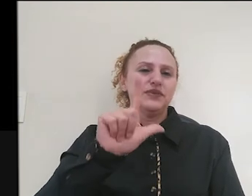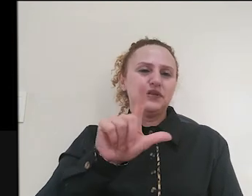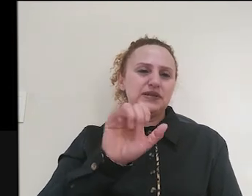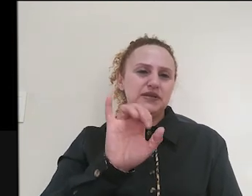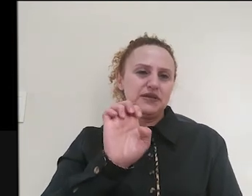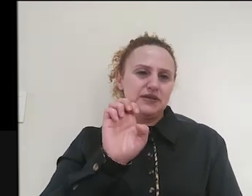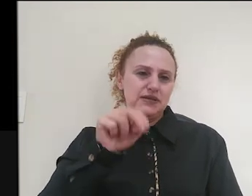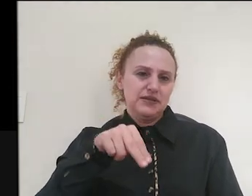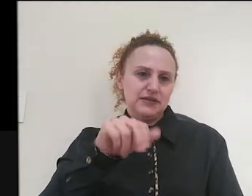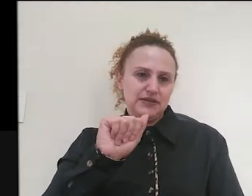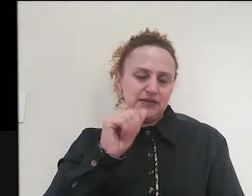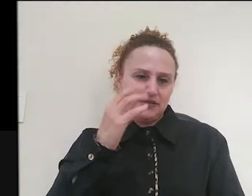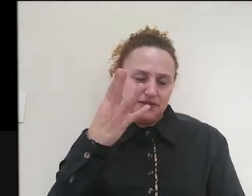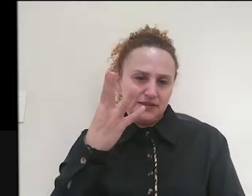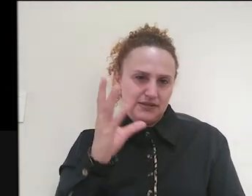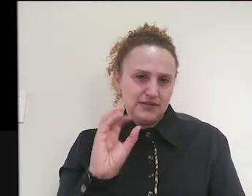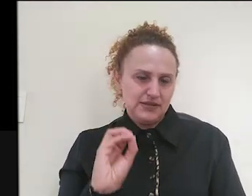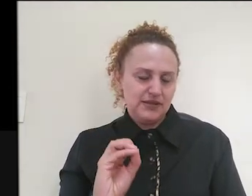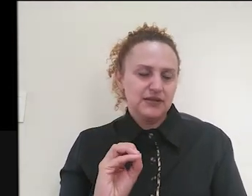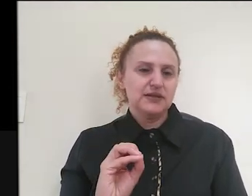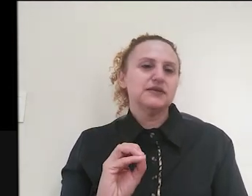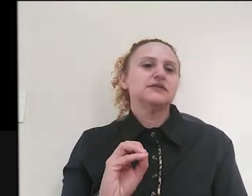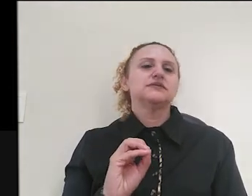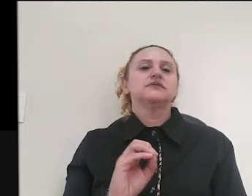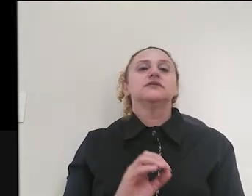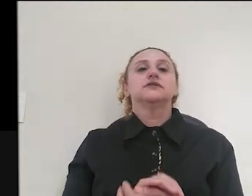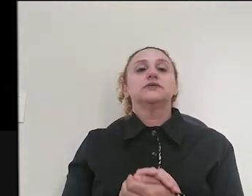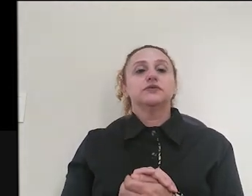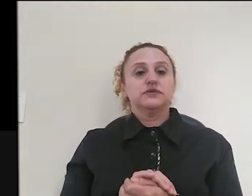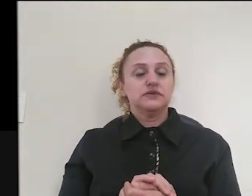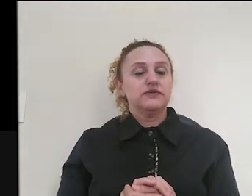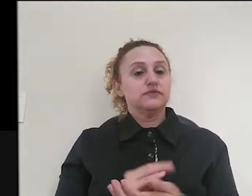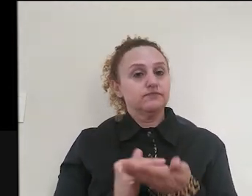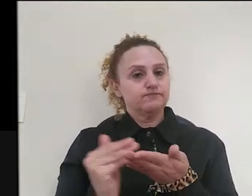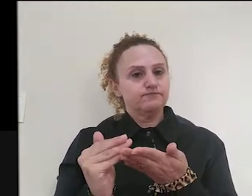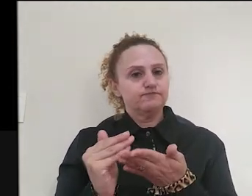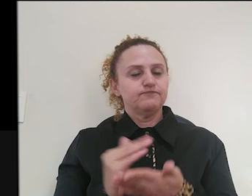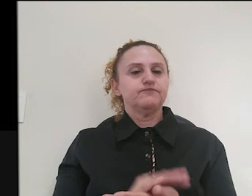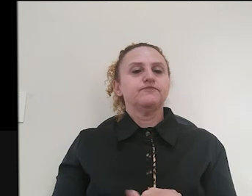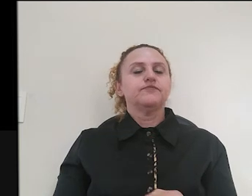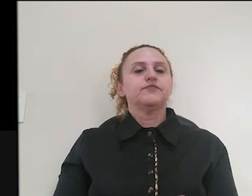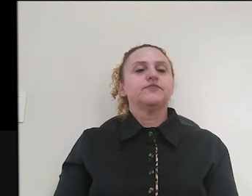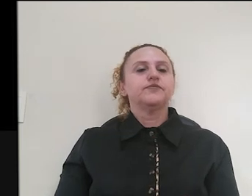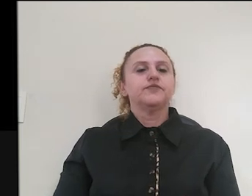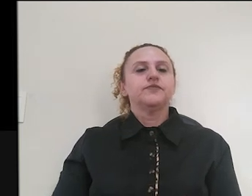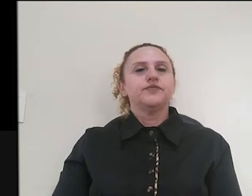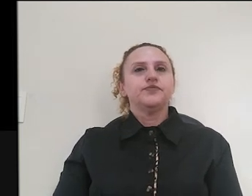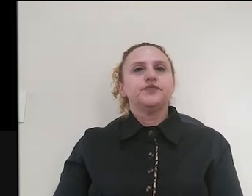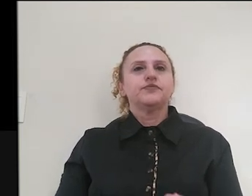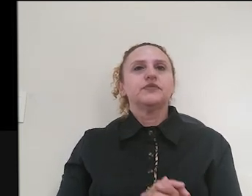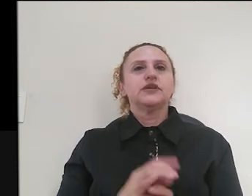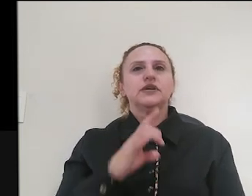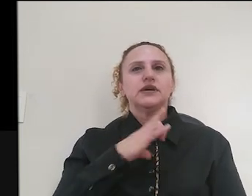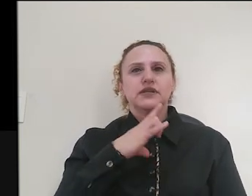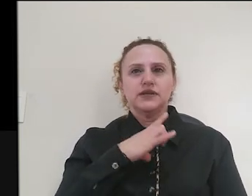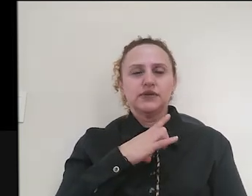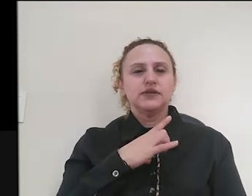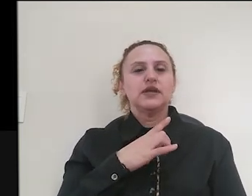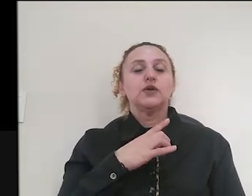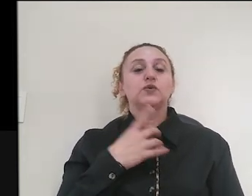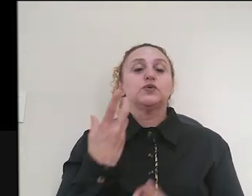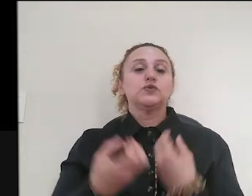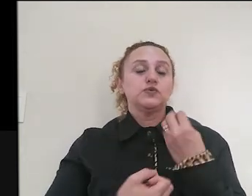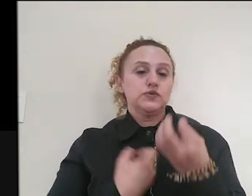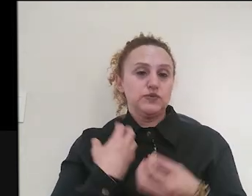formas e o conhecimento ilógico e intuitivo. E aí nós temos o poema Correspondências, que é um